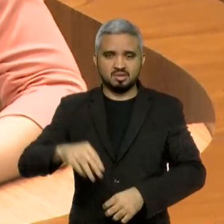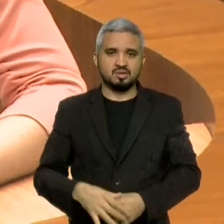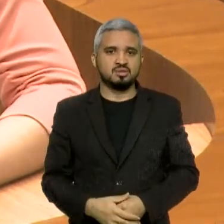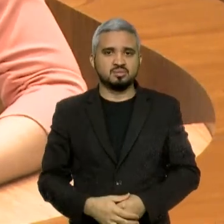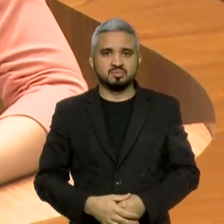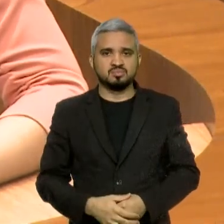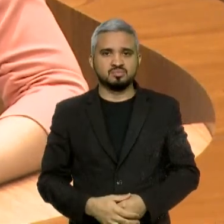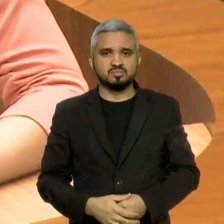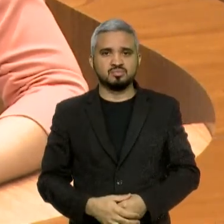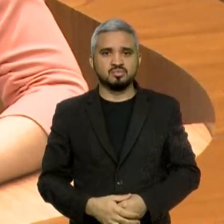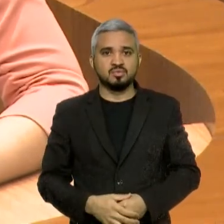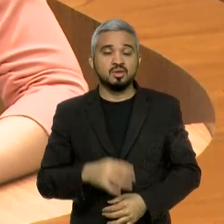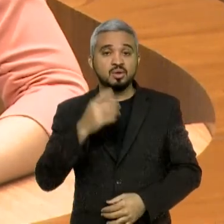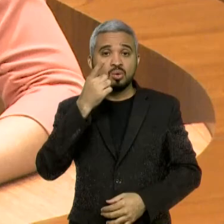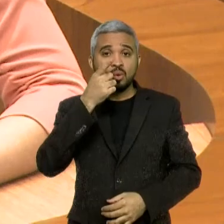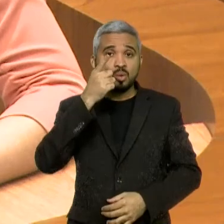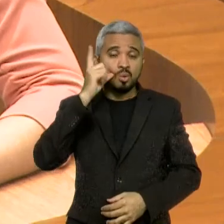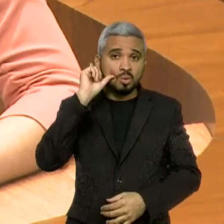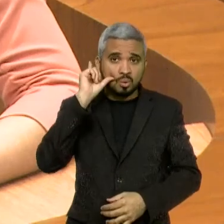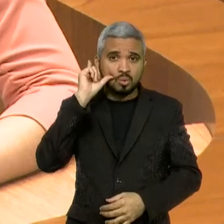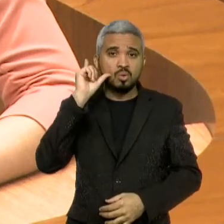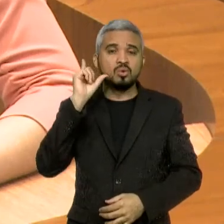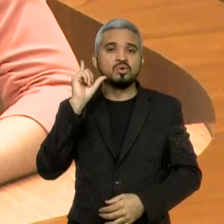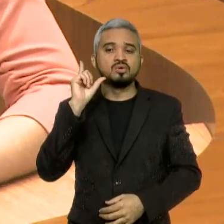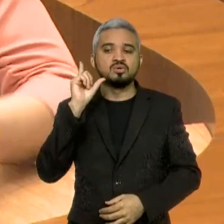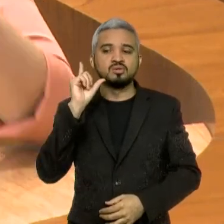pelo eterno Governador